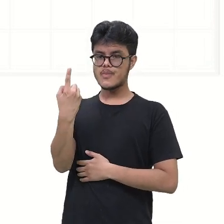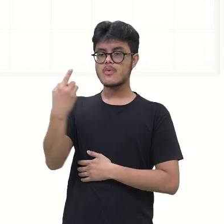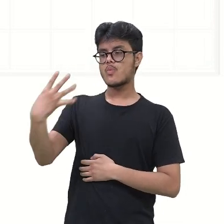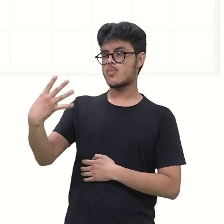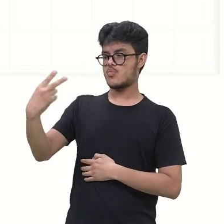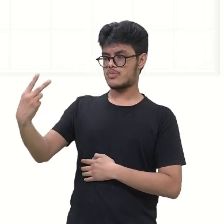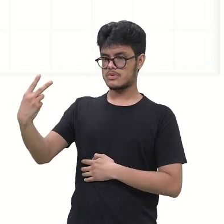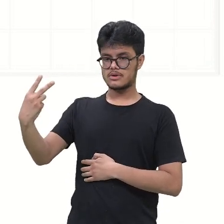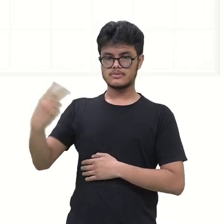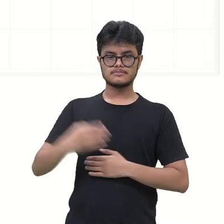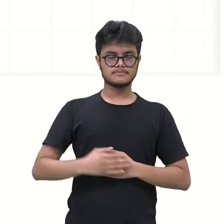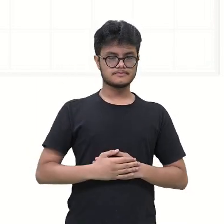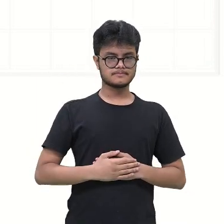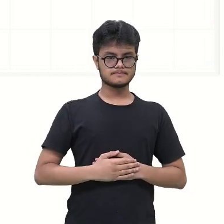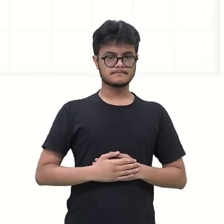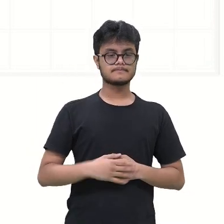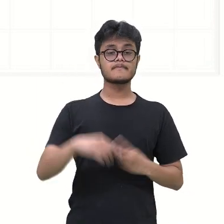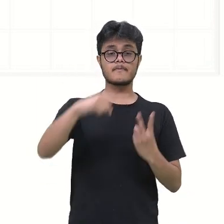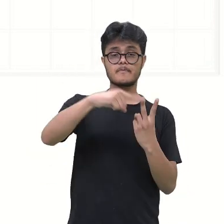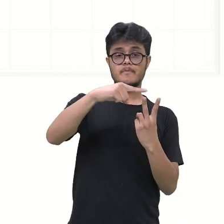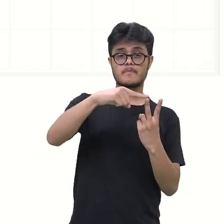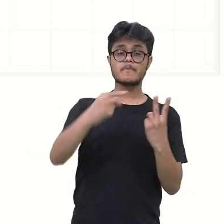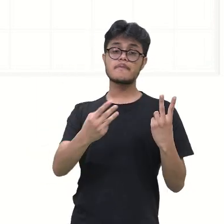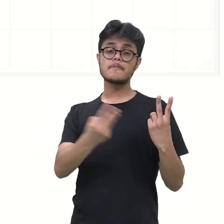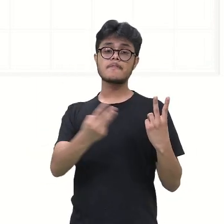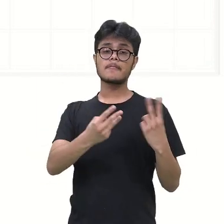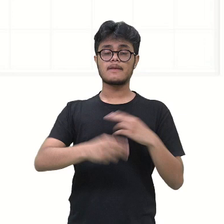1,4142. A raiz quadrada de 3